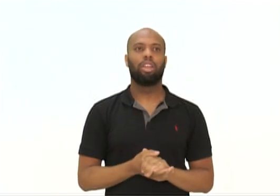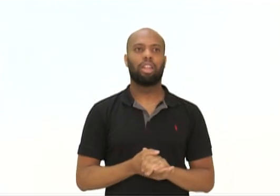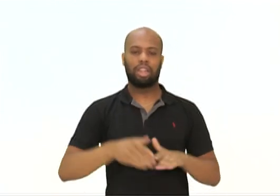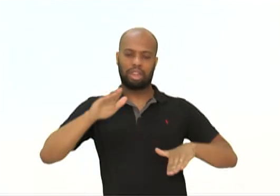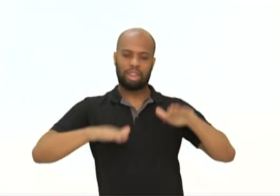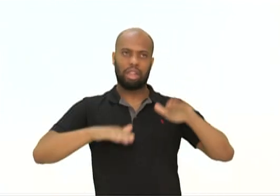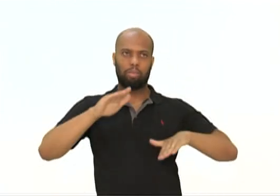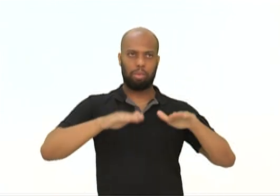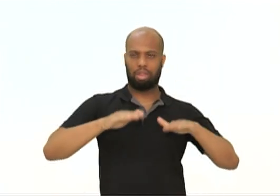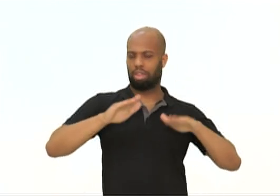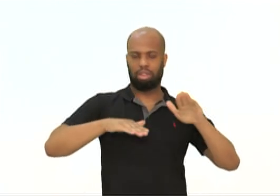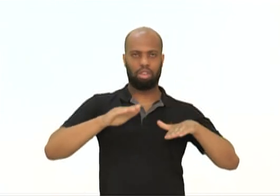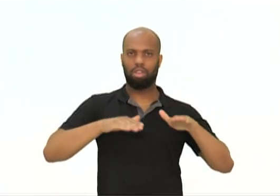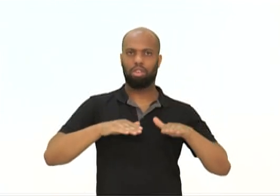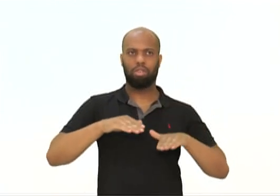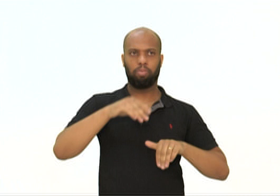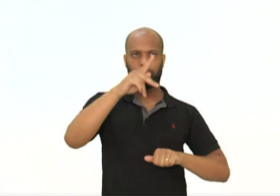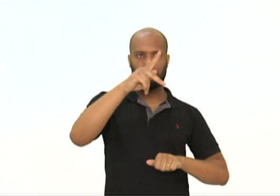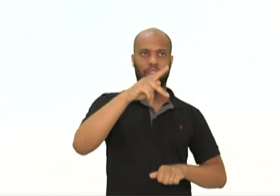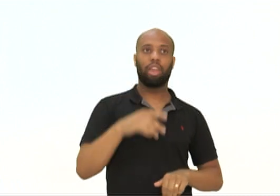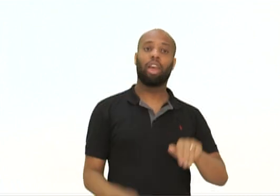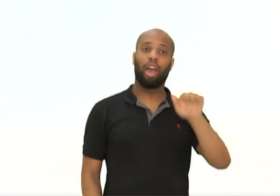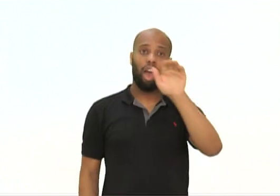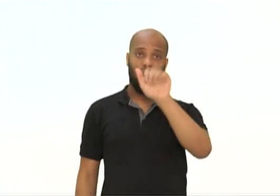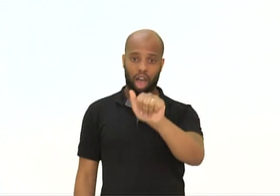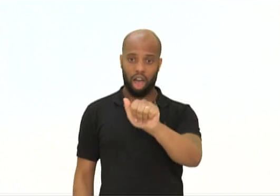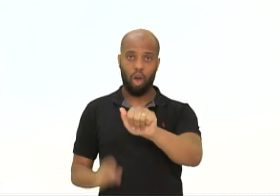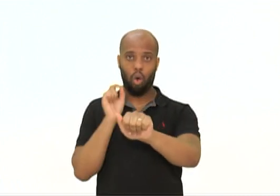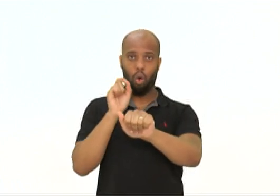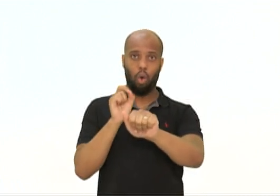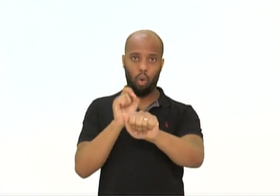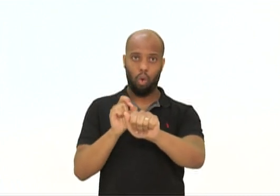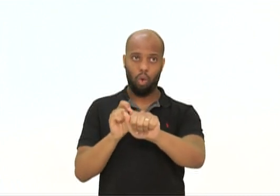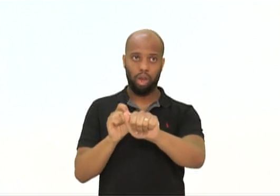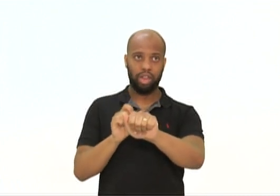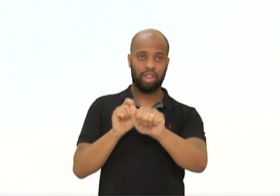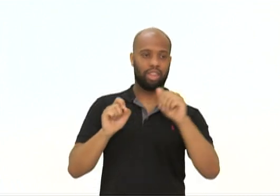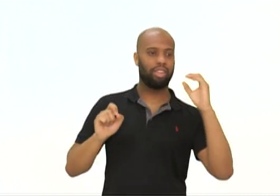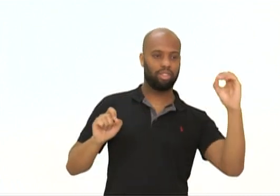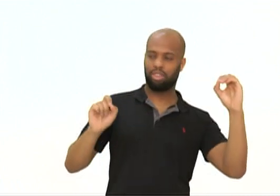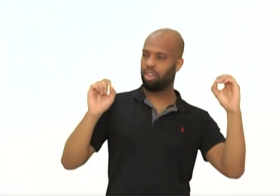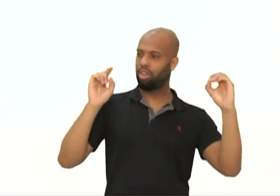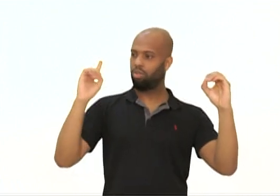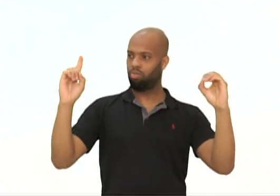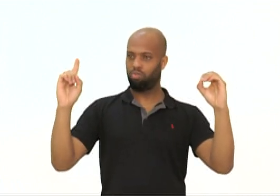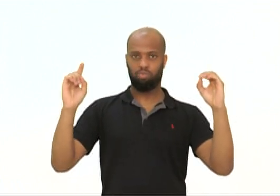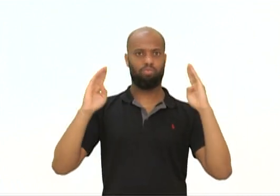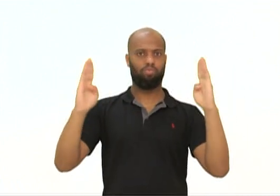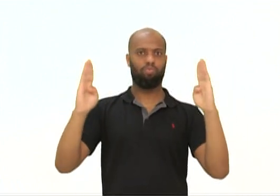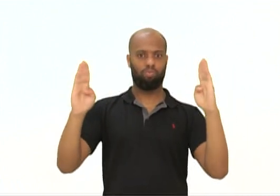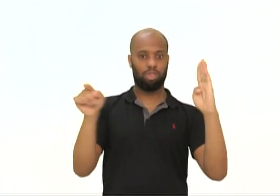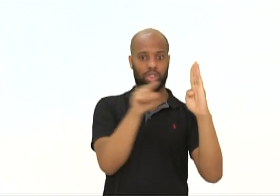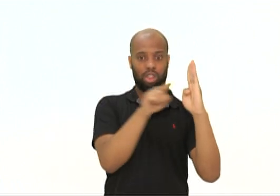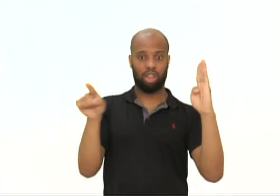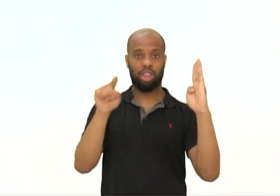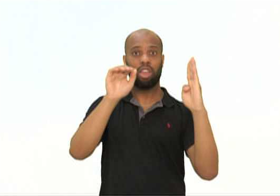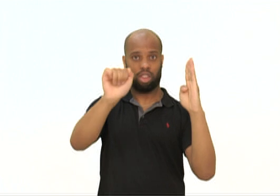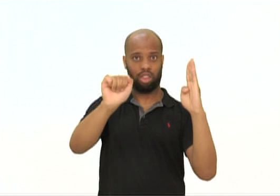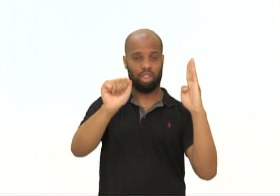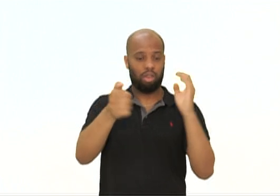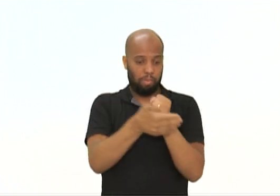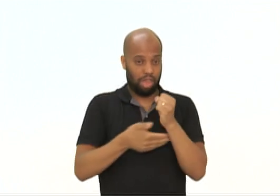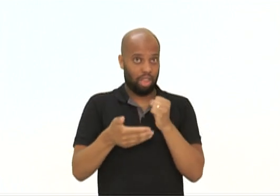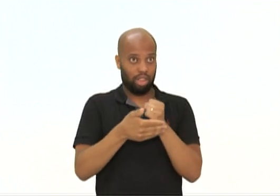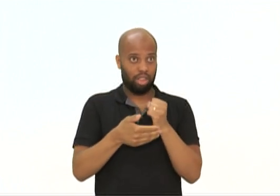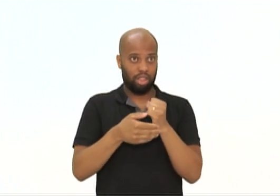Dependendo do valor de p, esse a está entre 0 e 1. A está entre 0 e 1. A base está